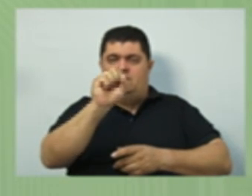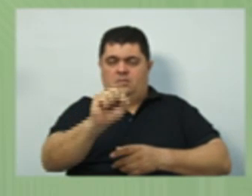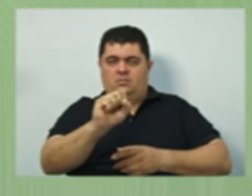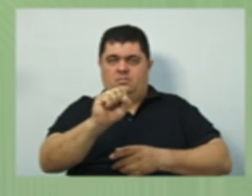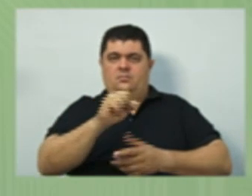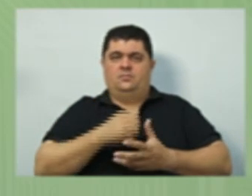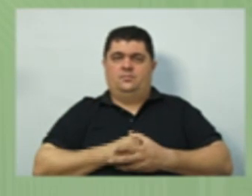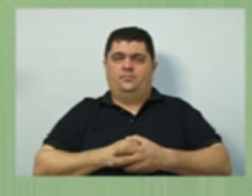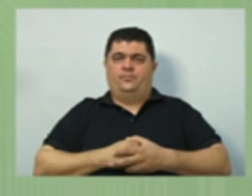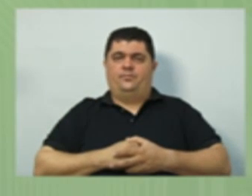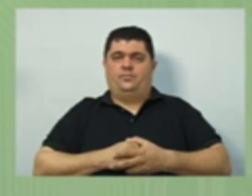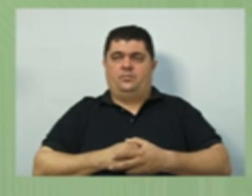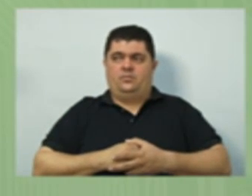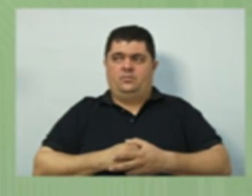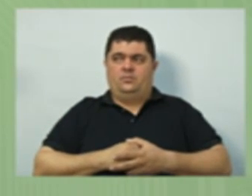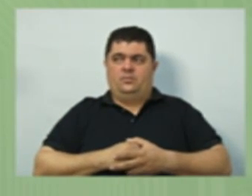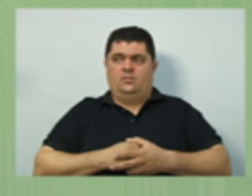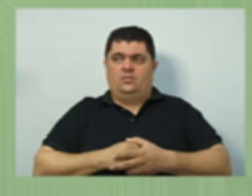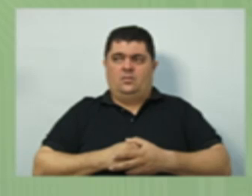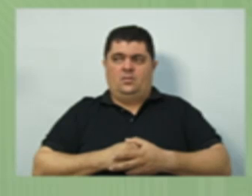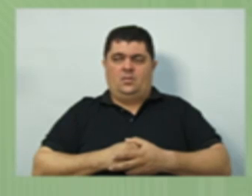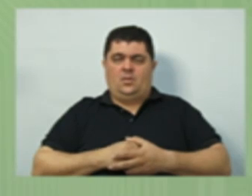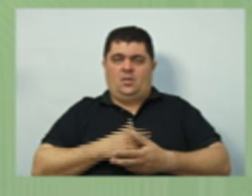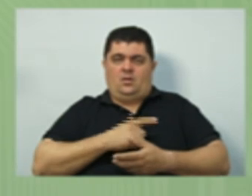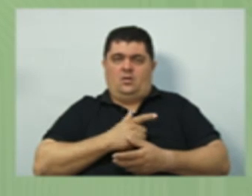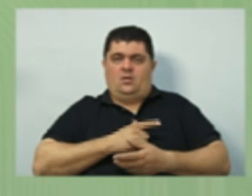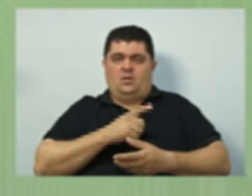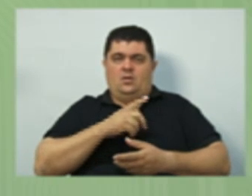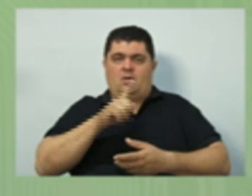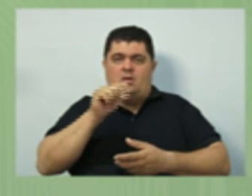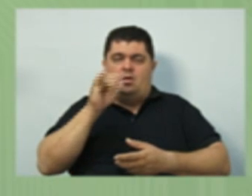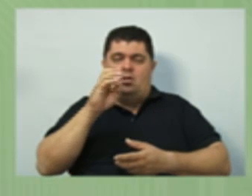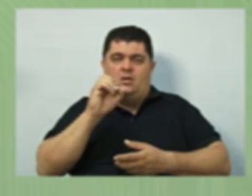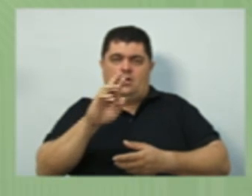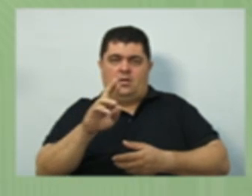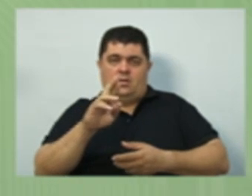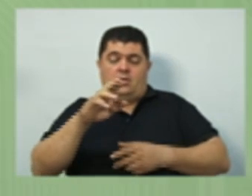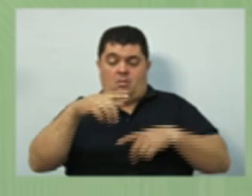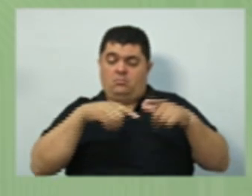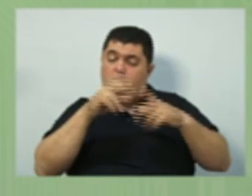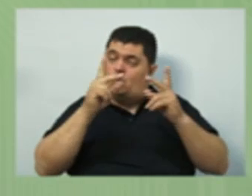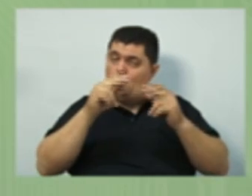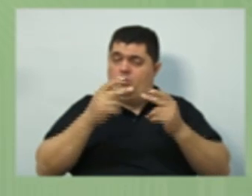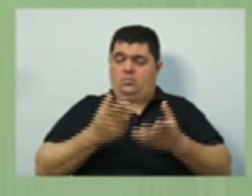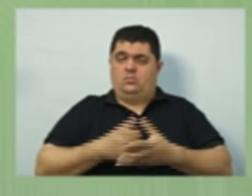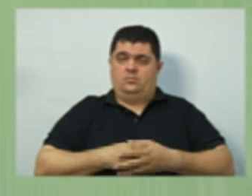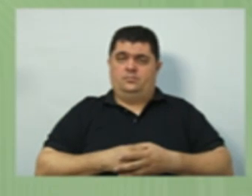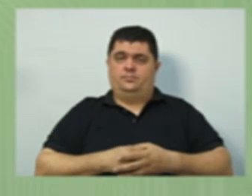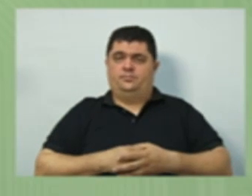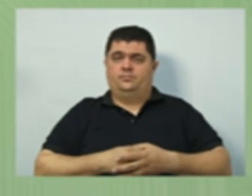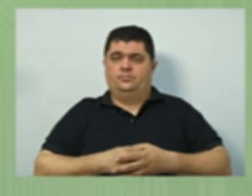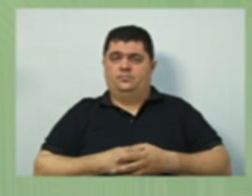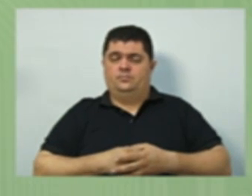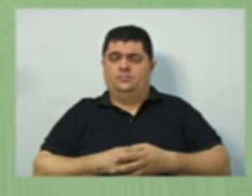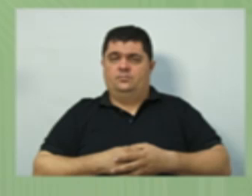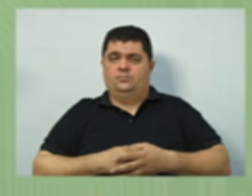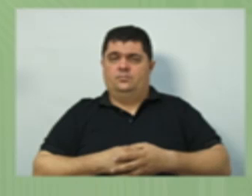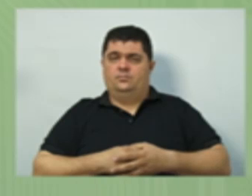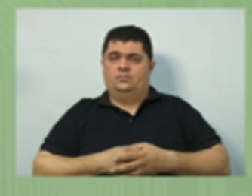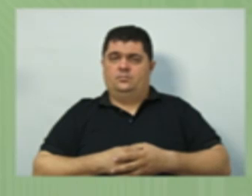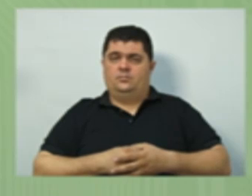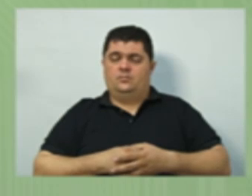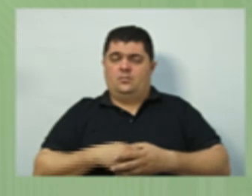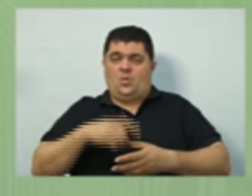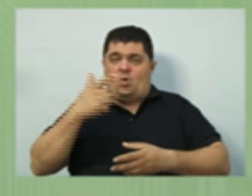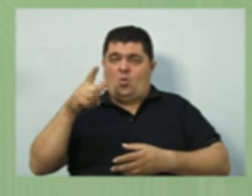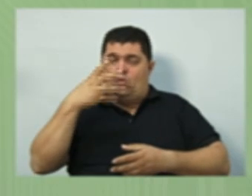Estas duas, poesis e labor, é chamado de trabalho por Aristóteles. Já a outra